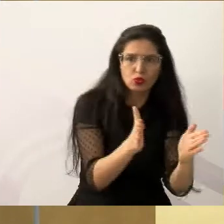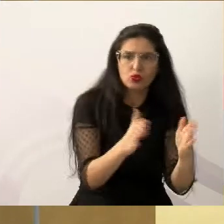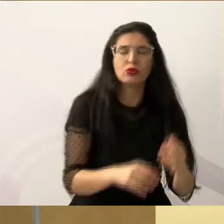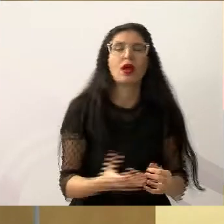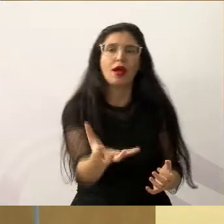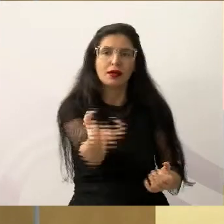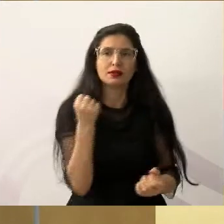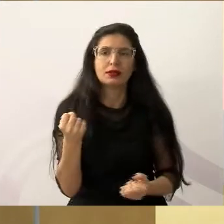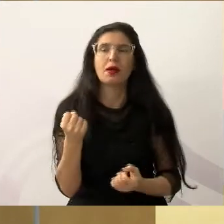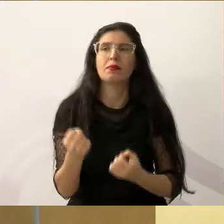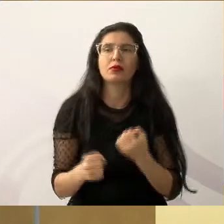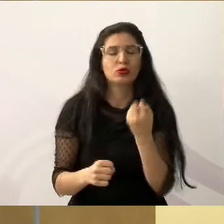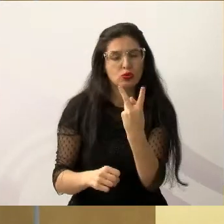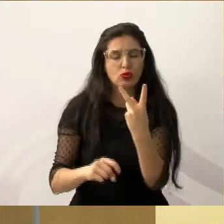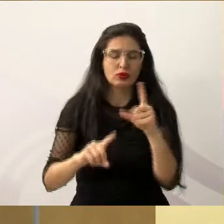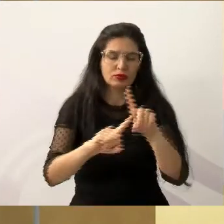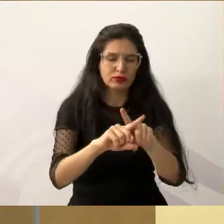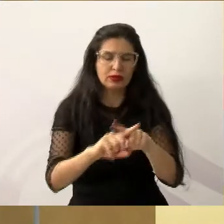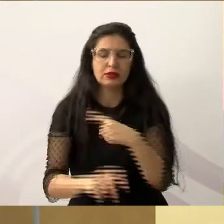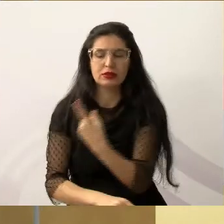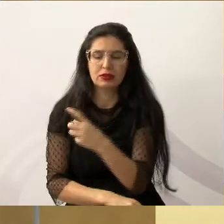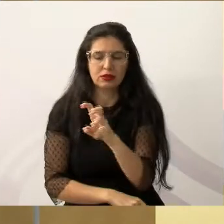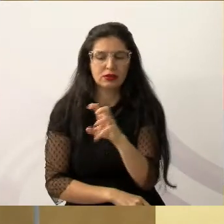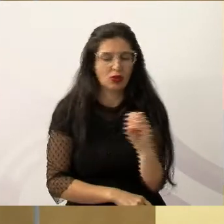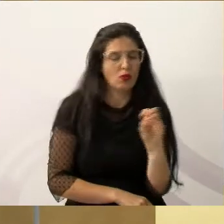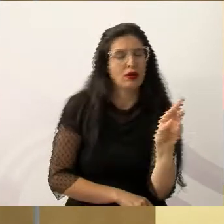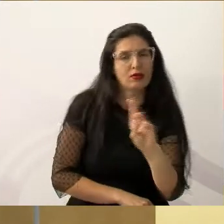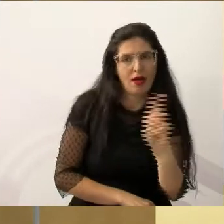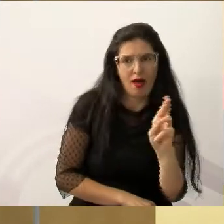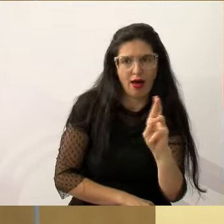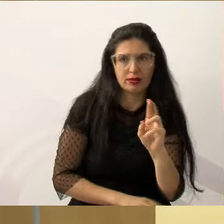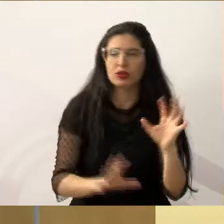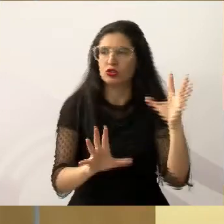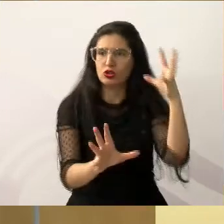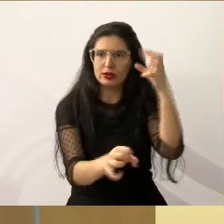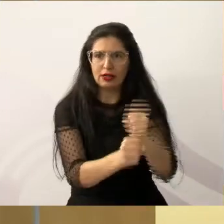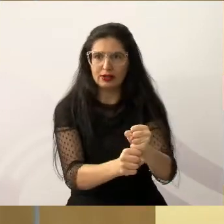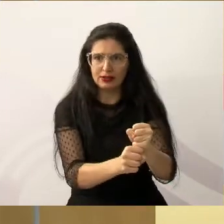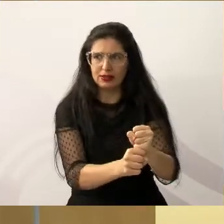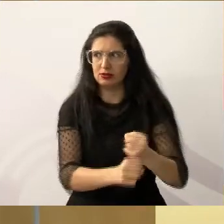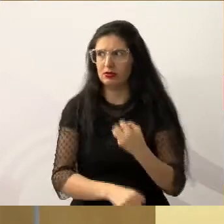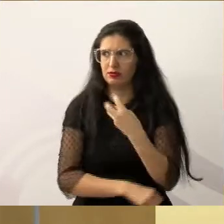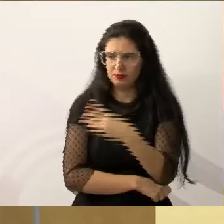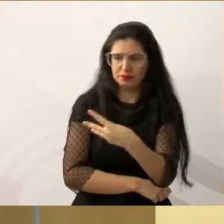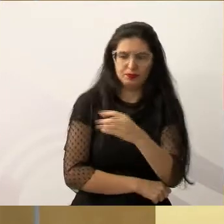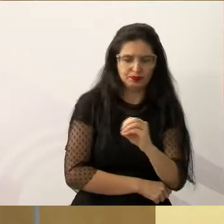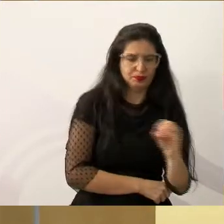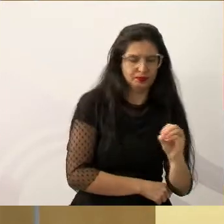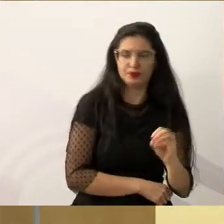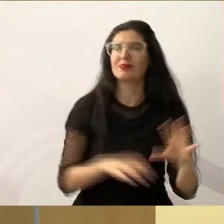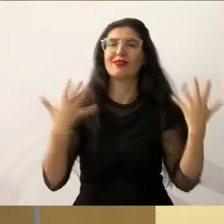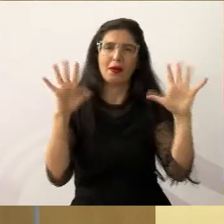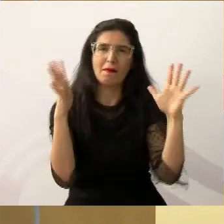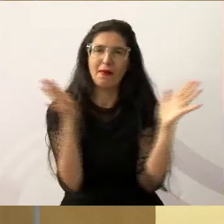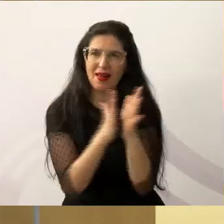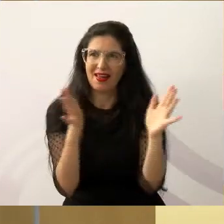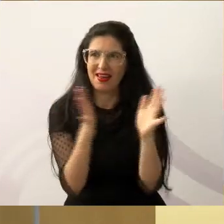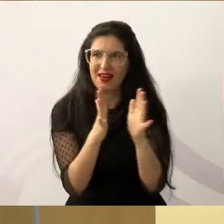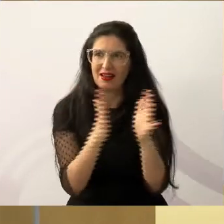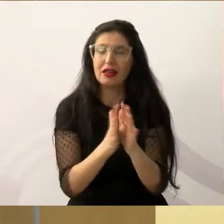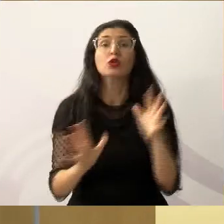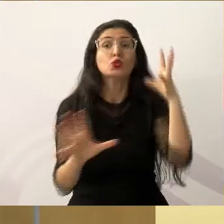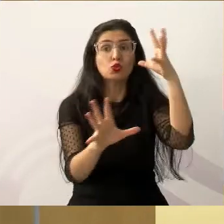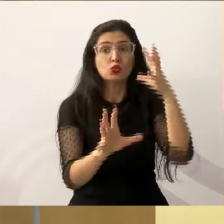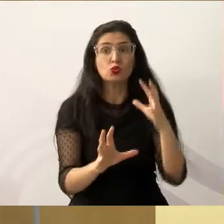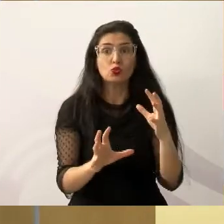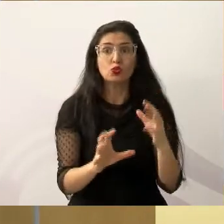de R$150. Então, parabéns ao prefeito por cuidar desses